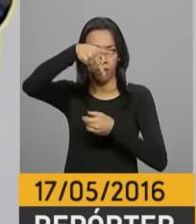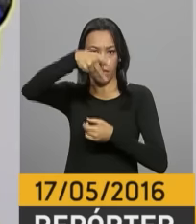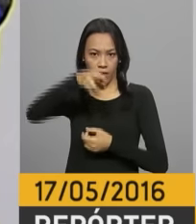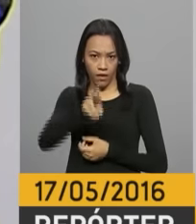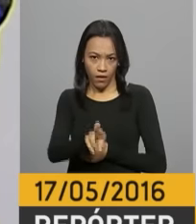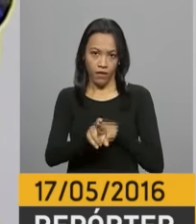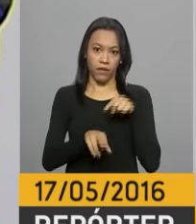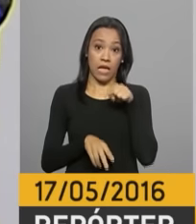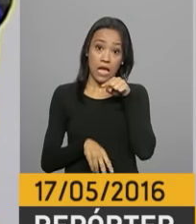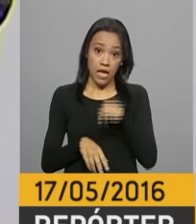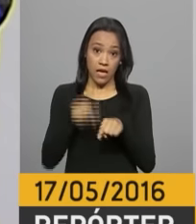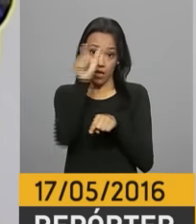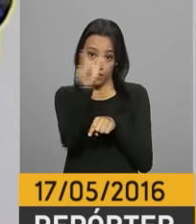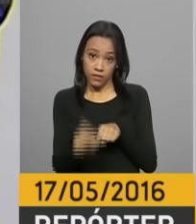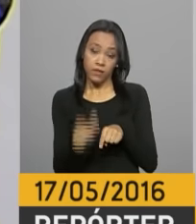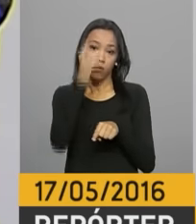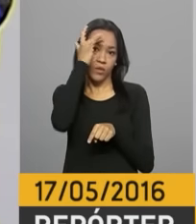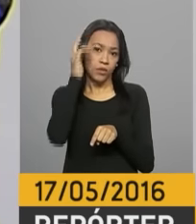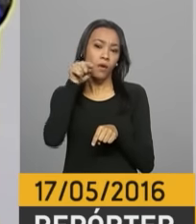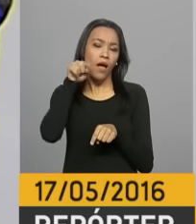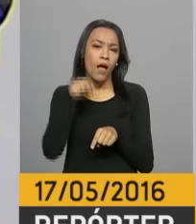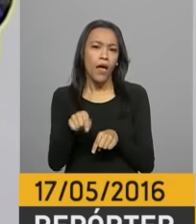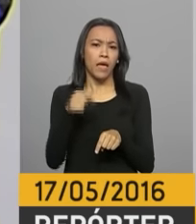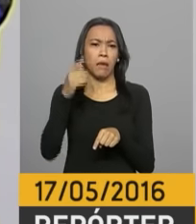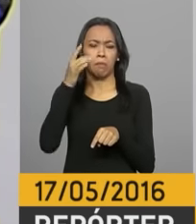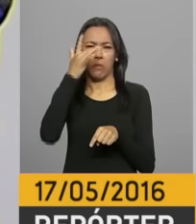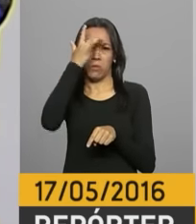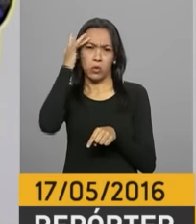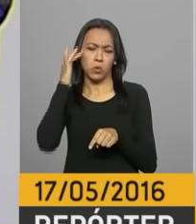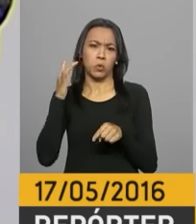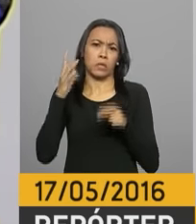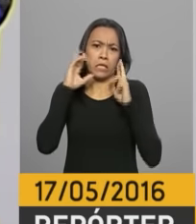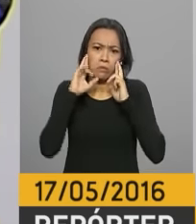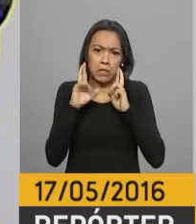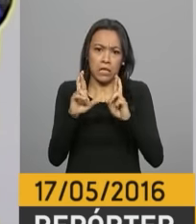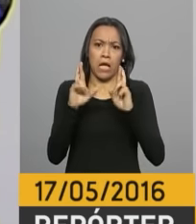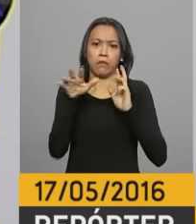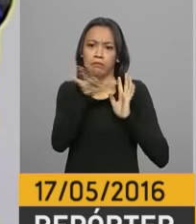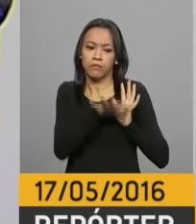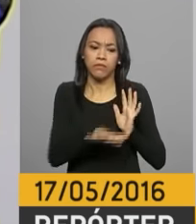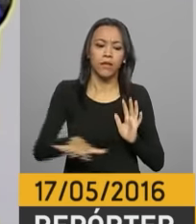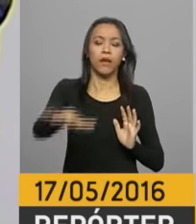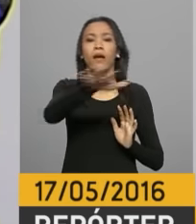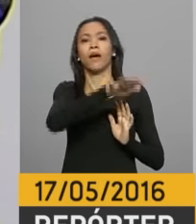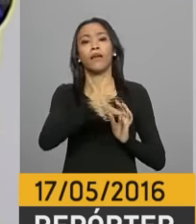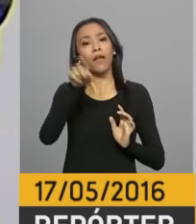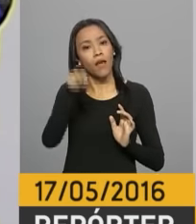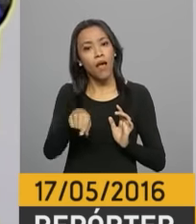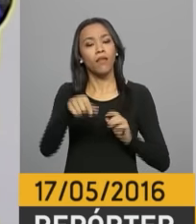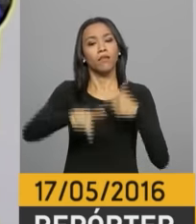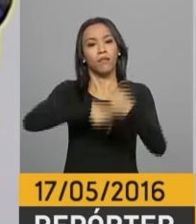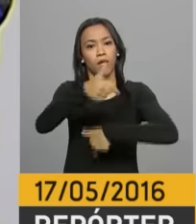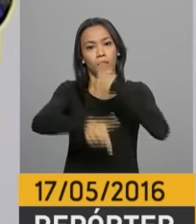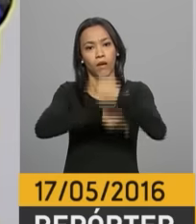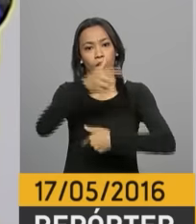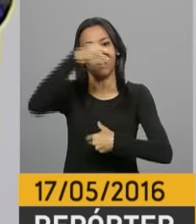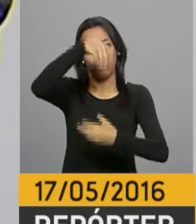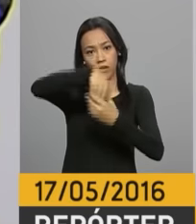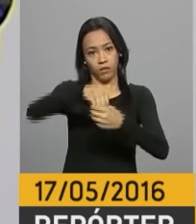O Caetano é um membro respeitado desta área, economista do IPEA desde